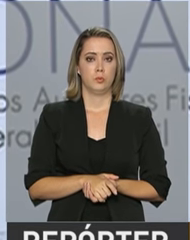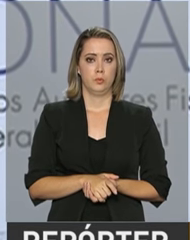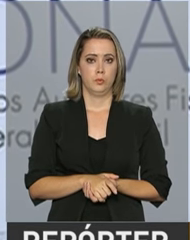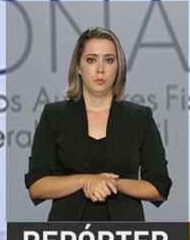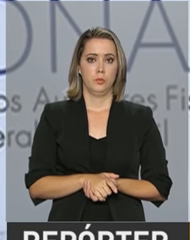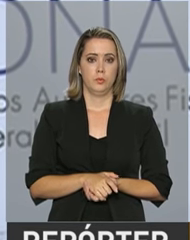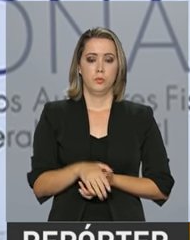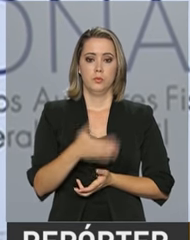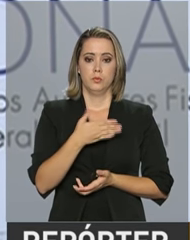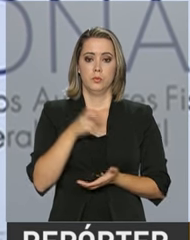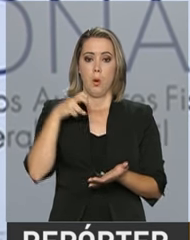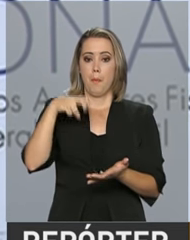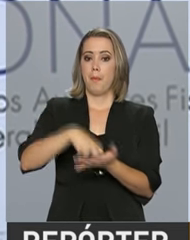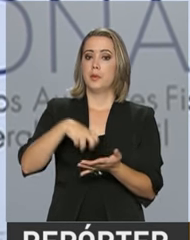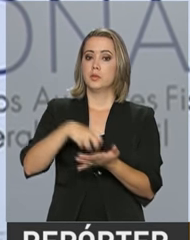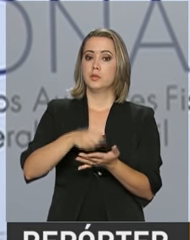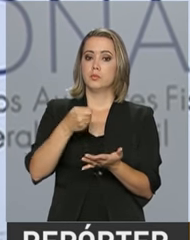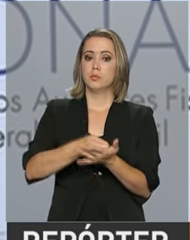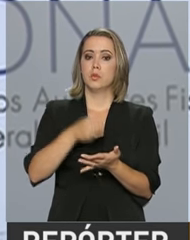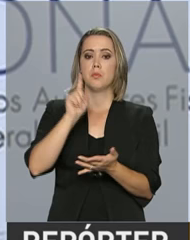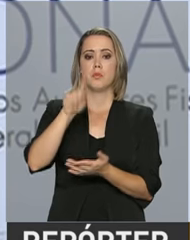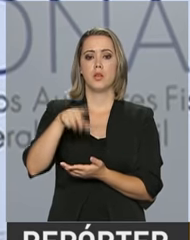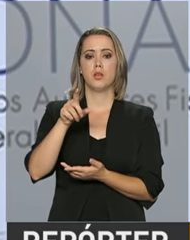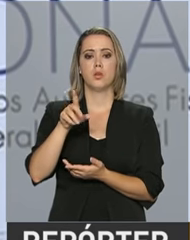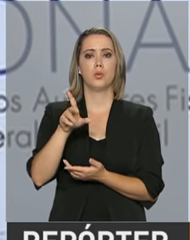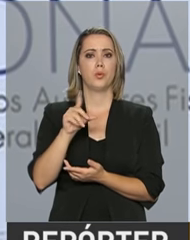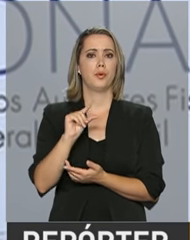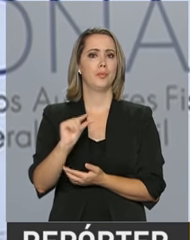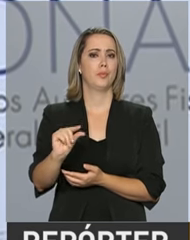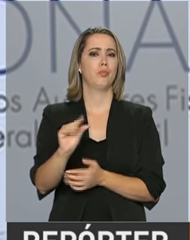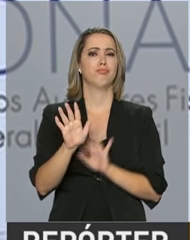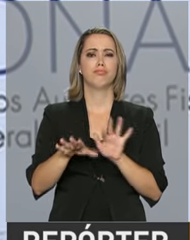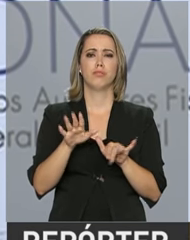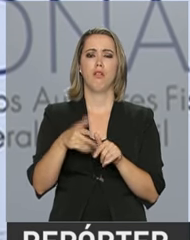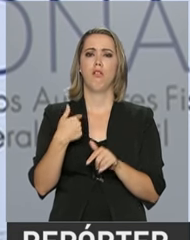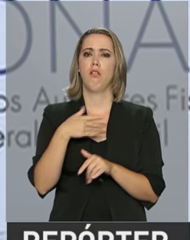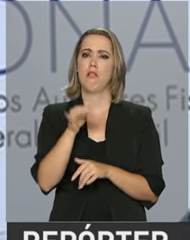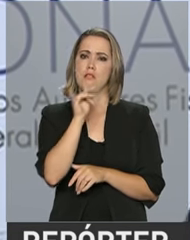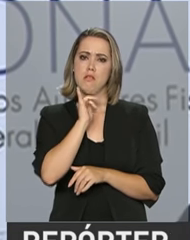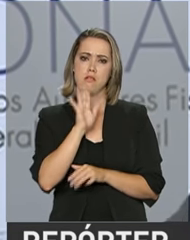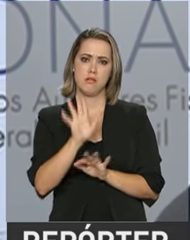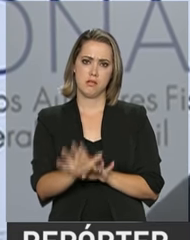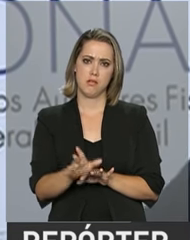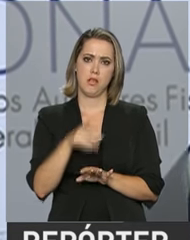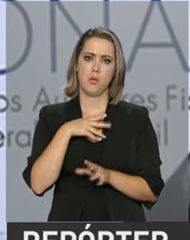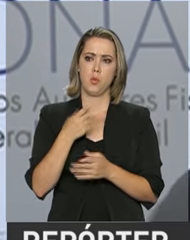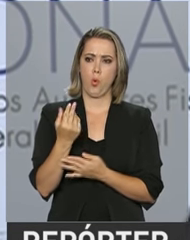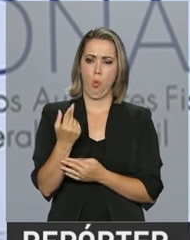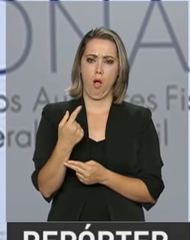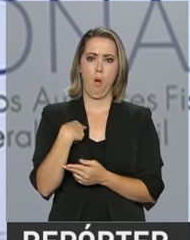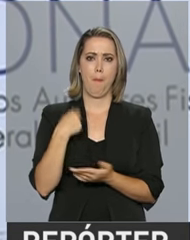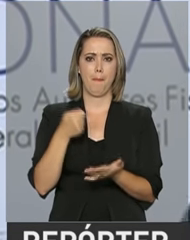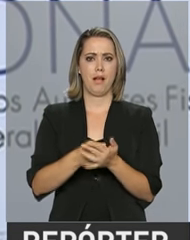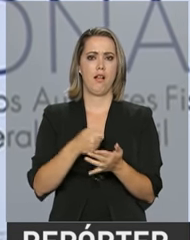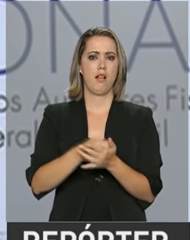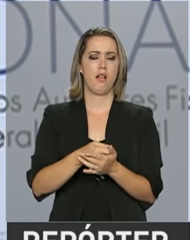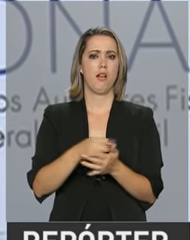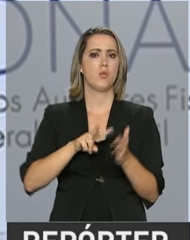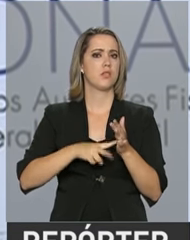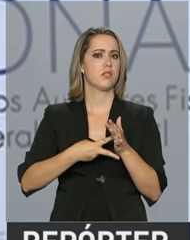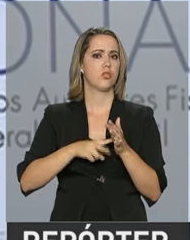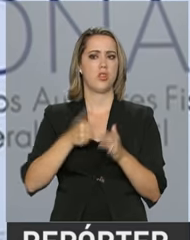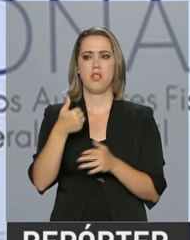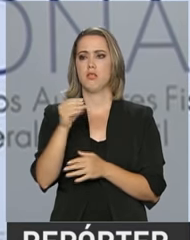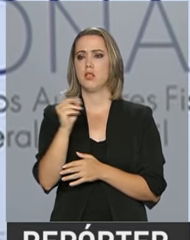rural será o pagamento simbólico alguma coisa semelhante àquela taxa que ele paga o sindicato de reais 15 reais